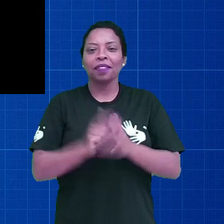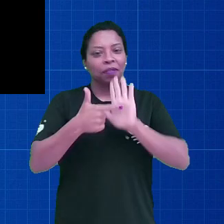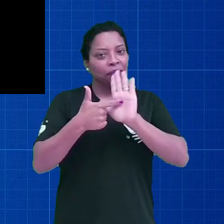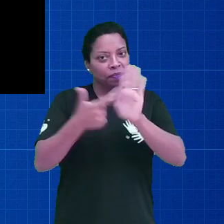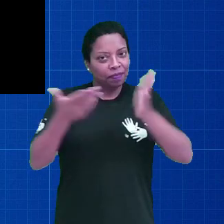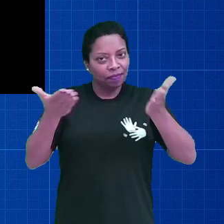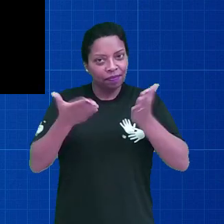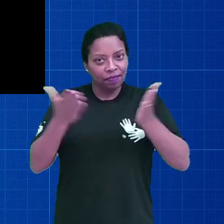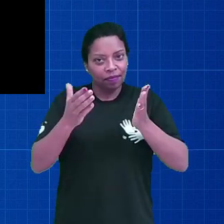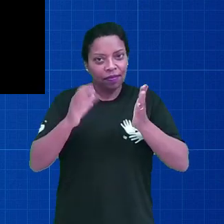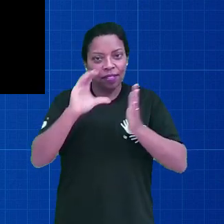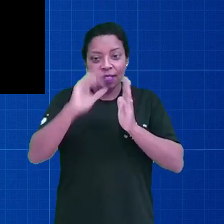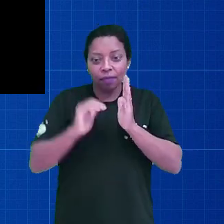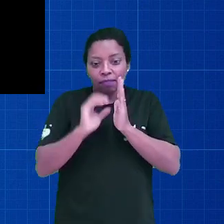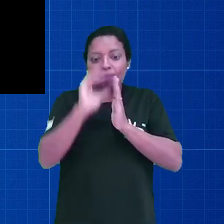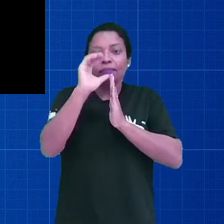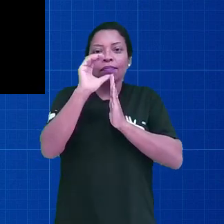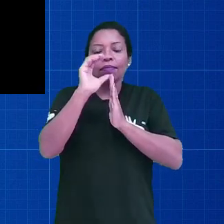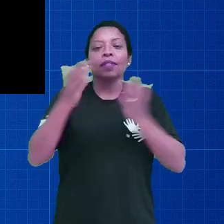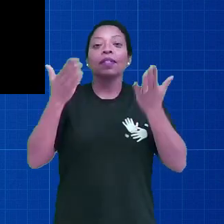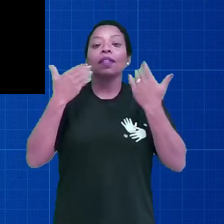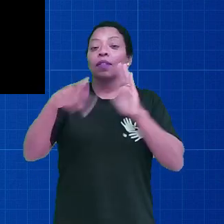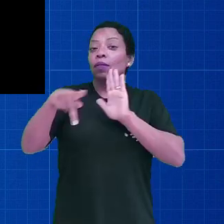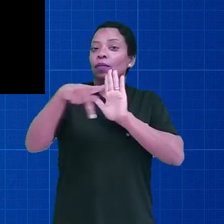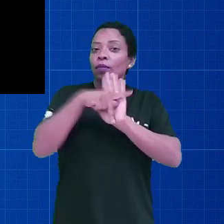em comparação com a Terra, com o solo.